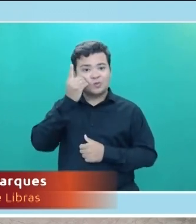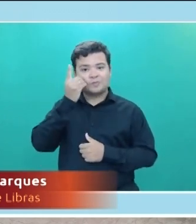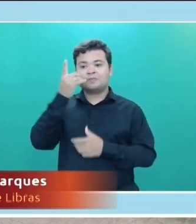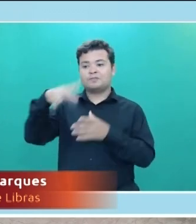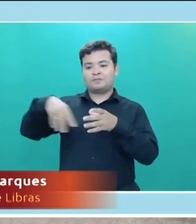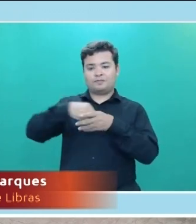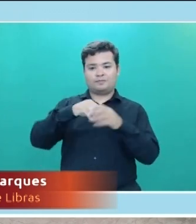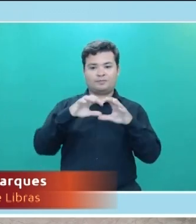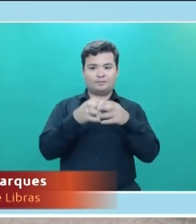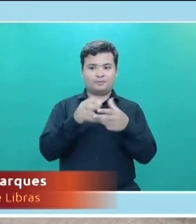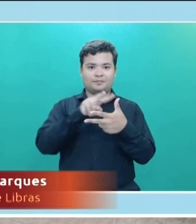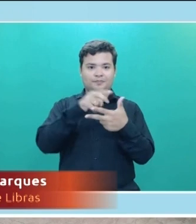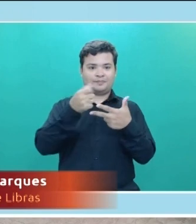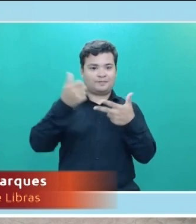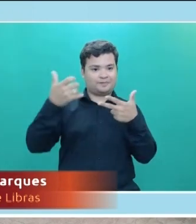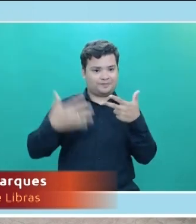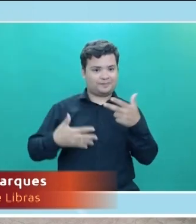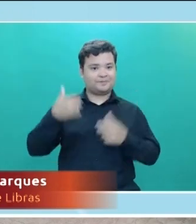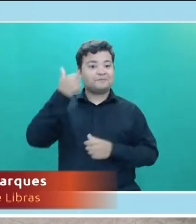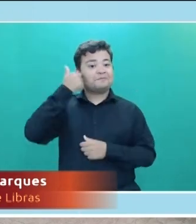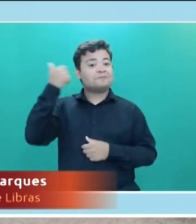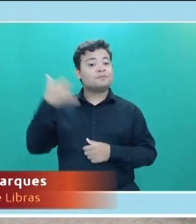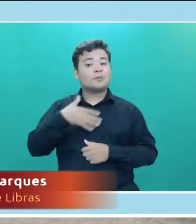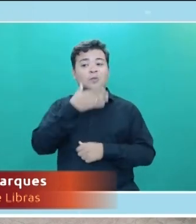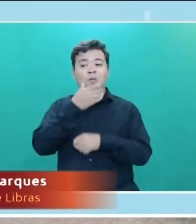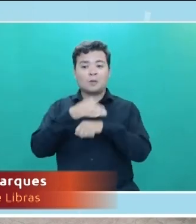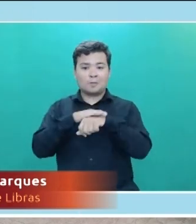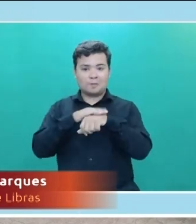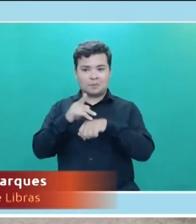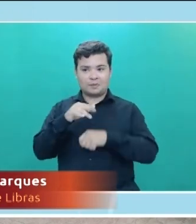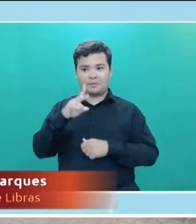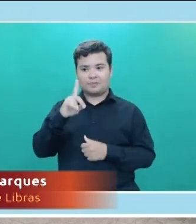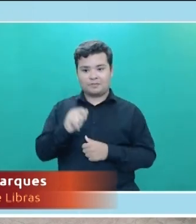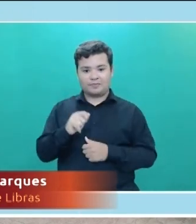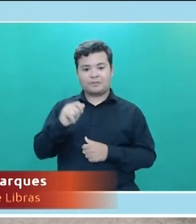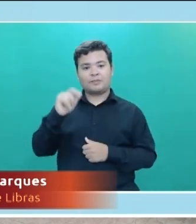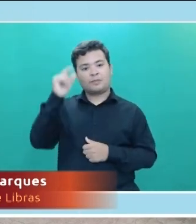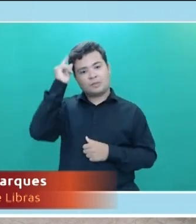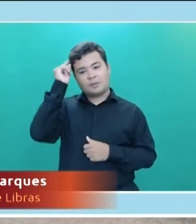integrante do Labitave e se descreve como um homem de pele parda,